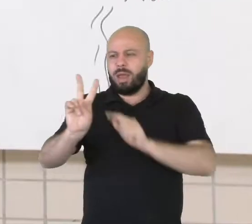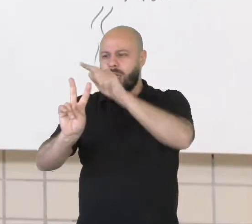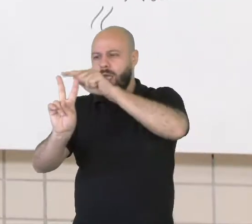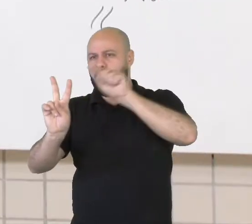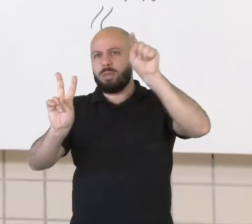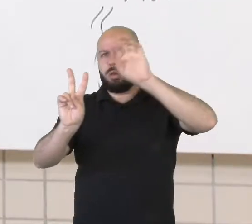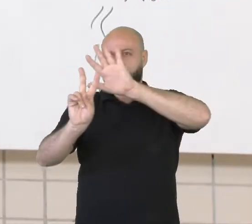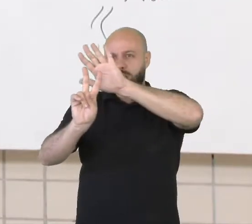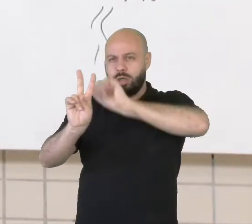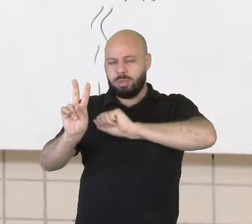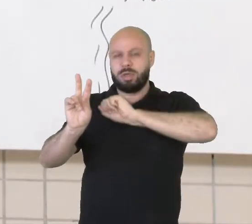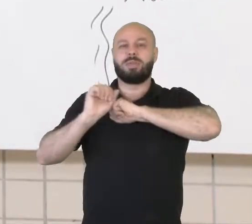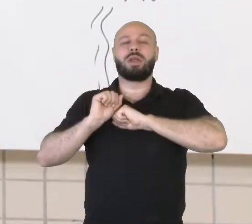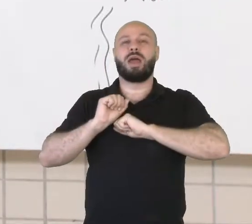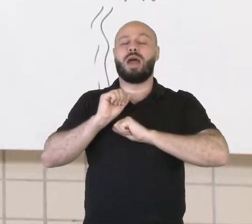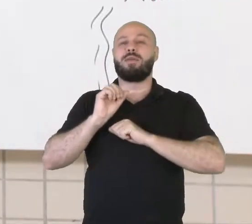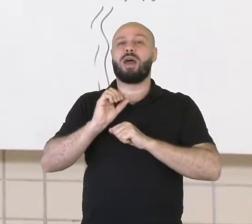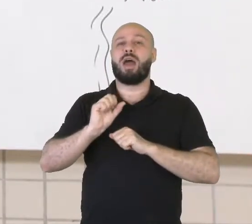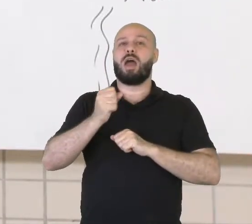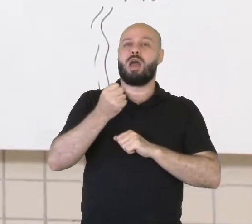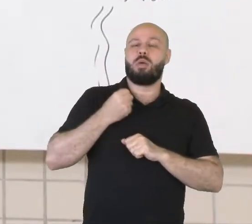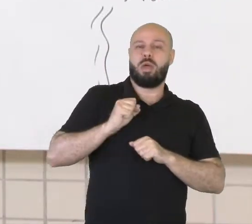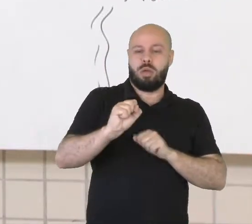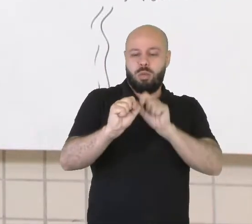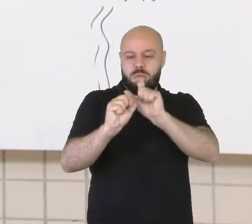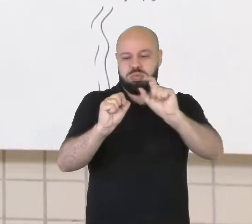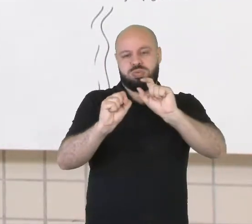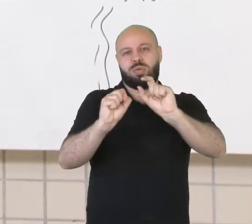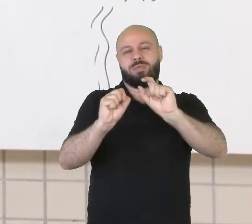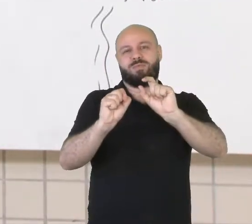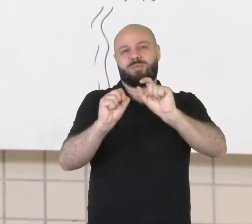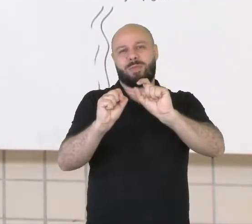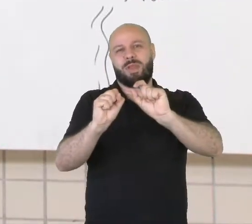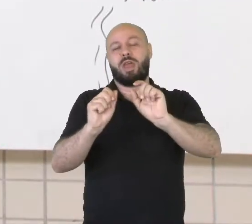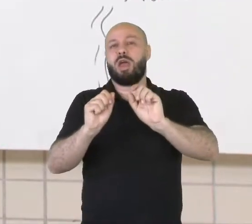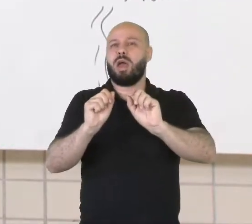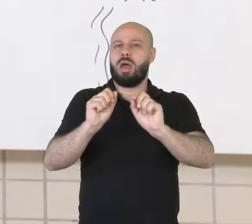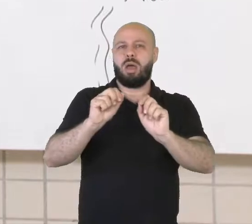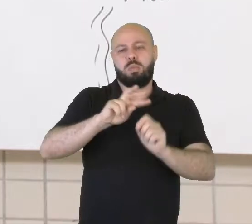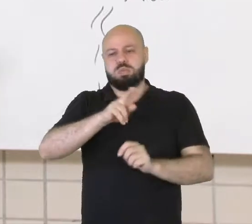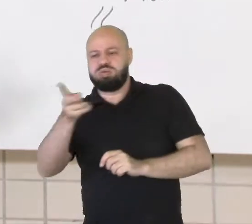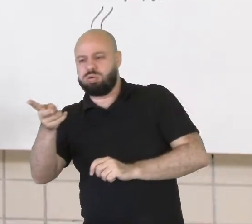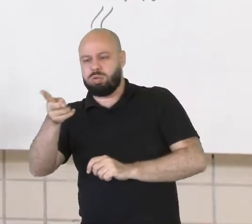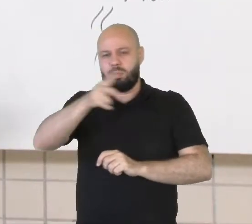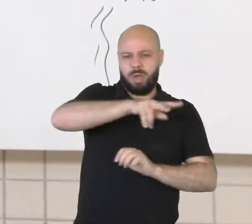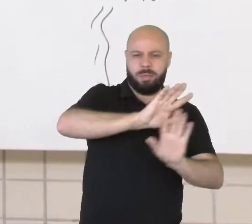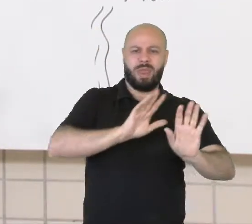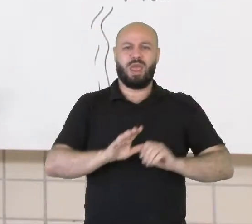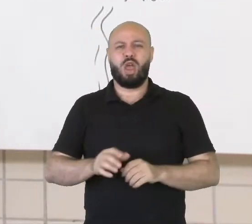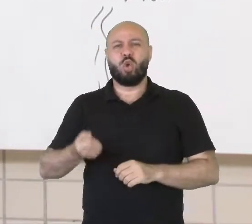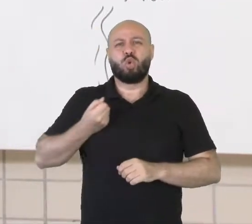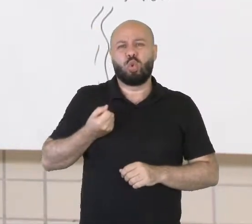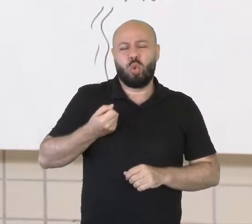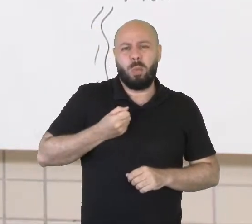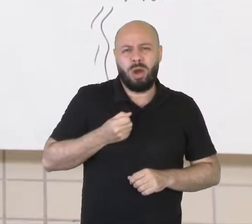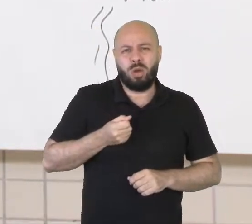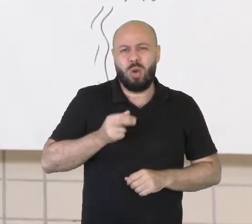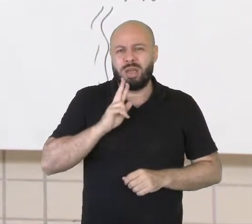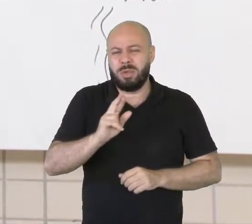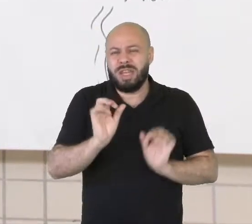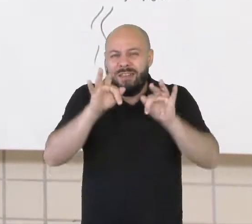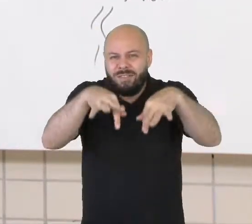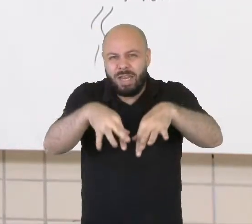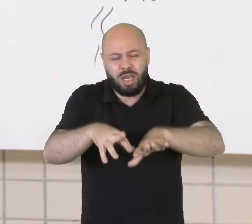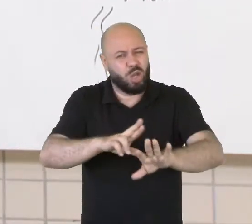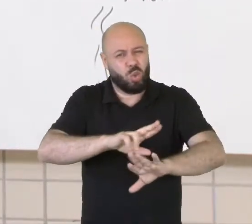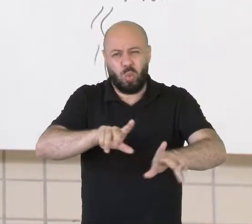numa potência. Ou pegar essa potência e transformar numa raiz. Ir ou voltar, tudo bem? O valor numérico final, nesse momento, não é o